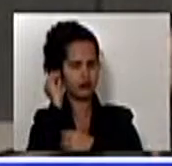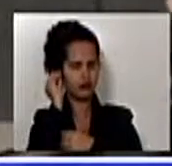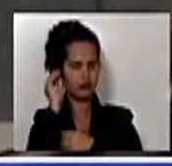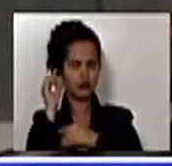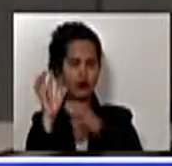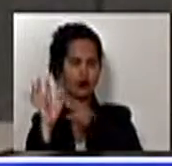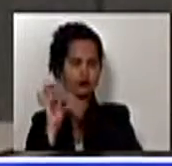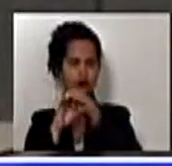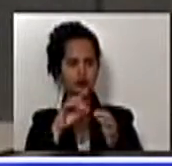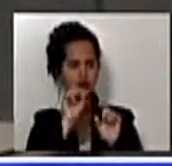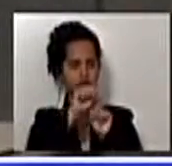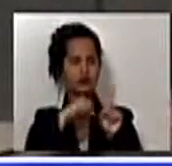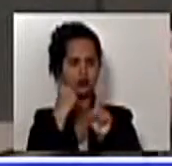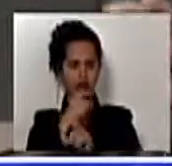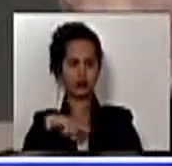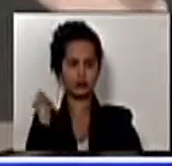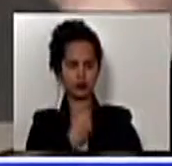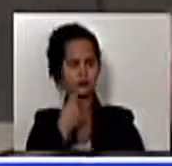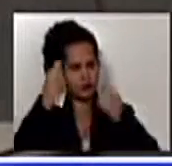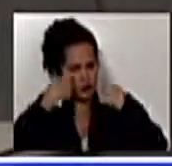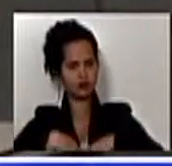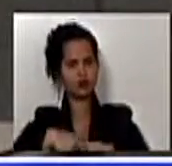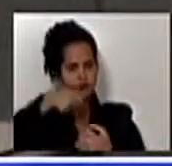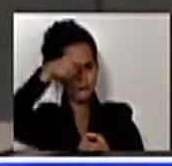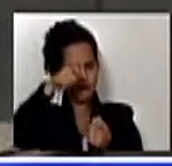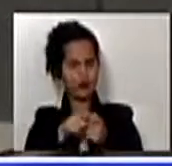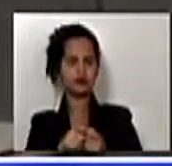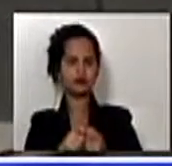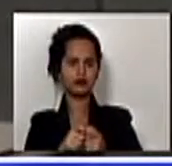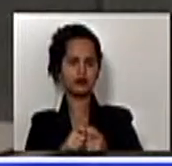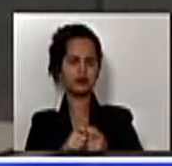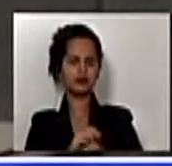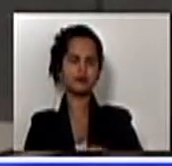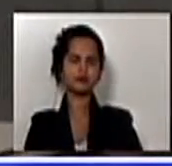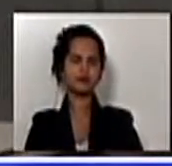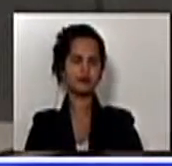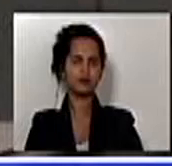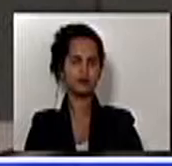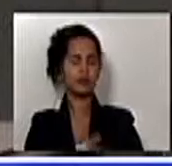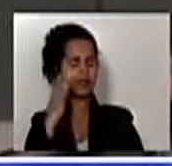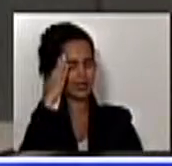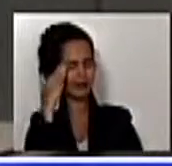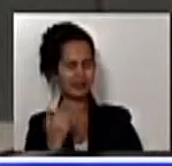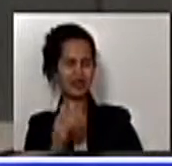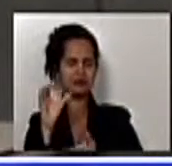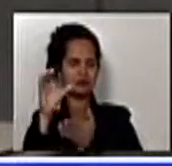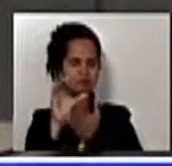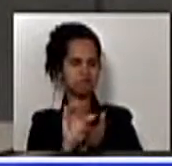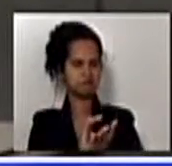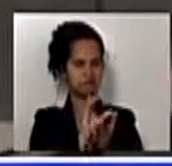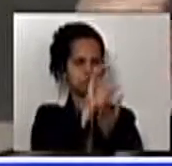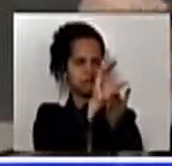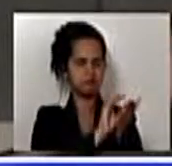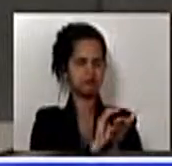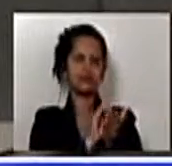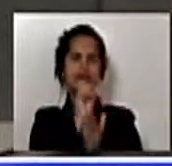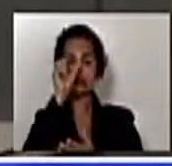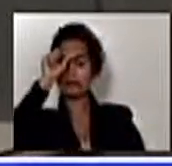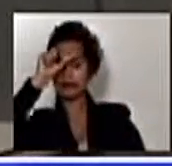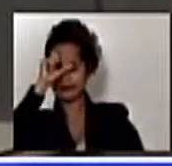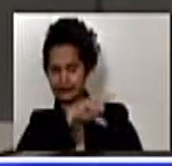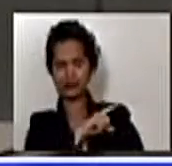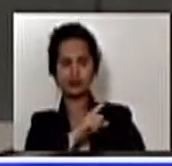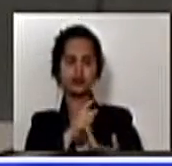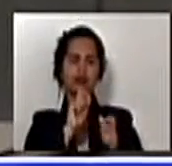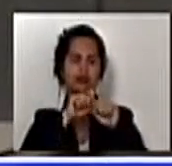o nosso dever. O orçamento, nós sabemos que o orçamento foi muito difícil, ainda a Assembleia tem um papel, e o